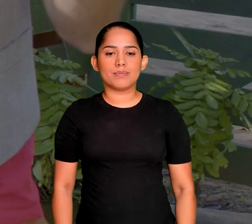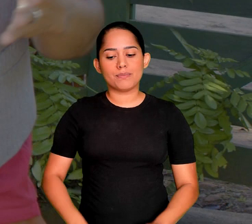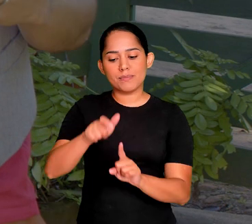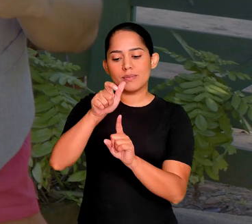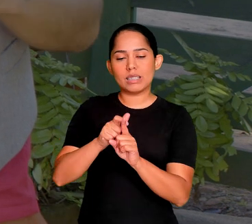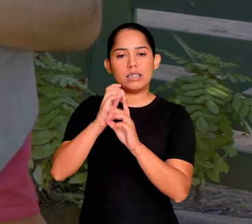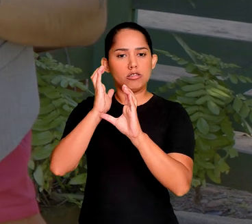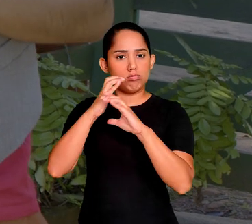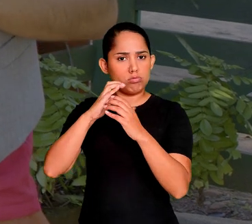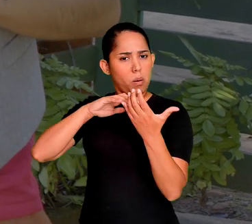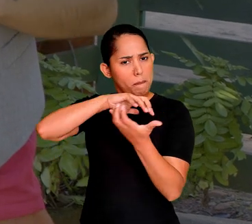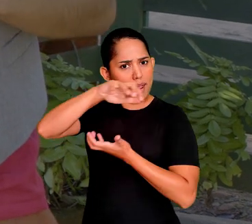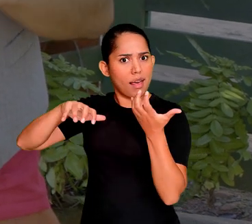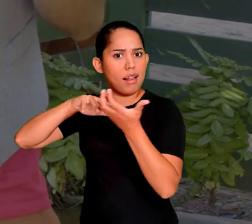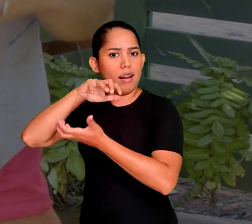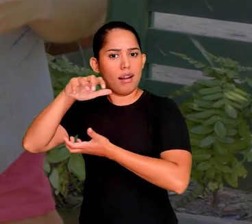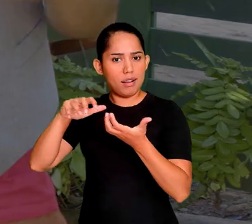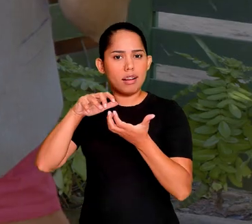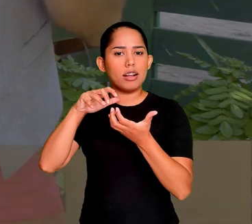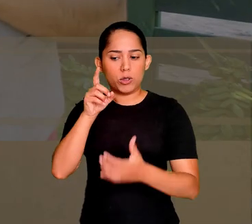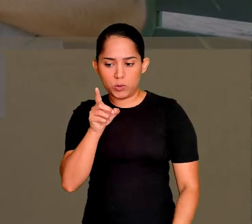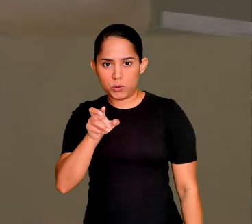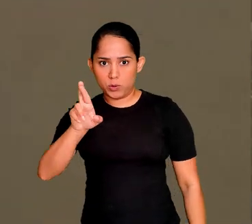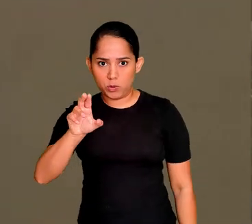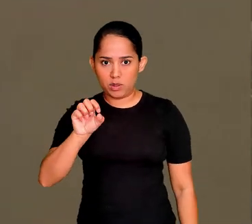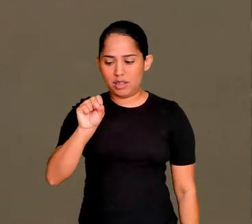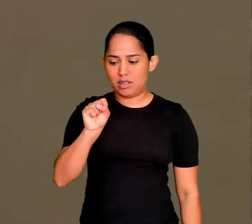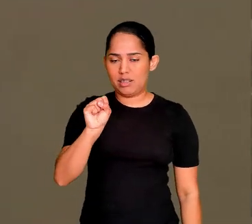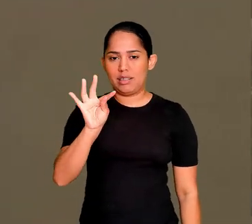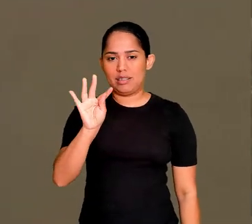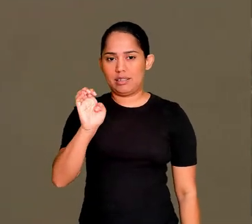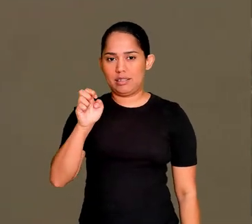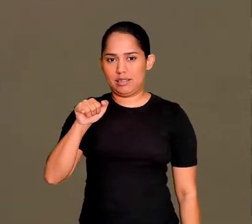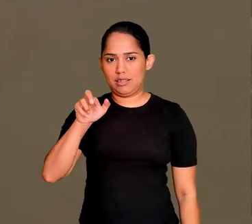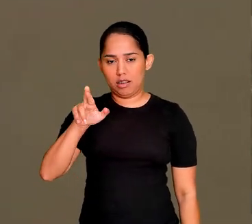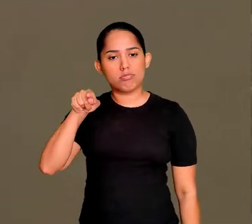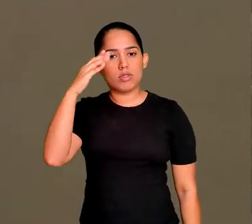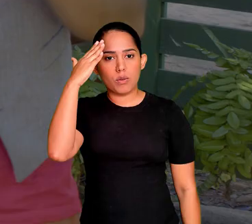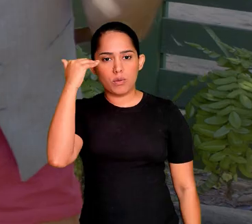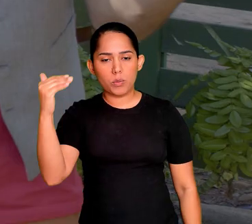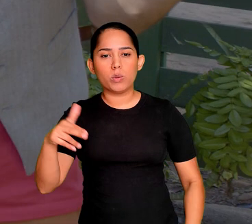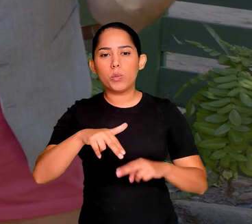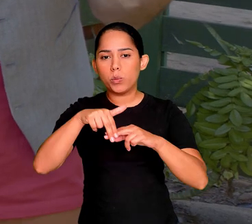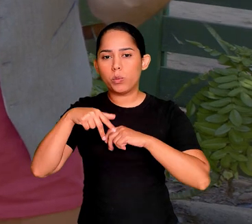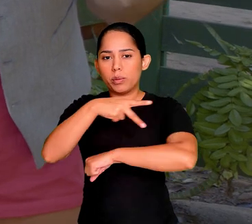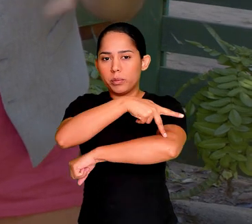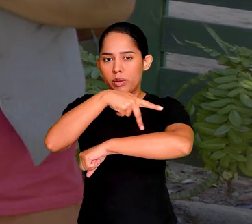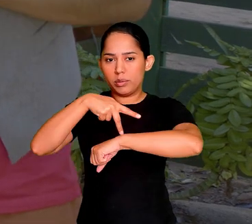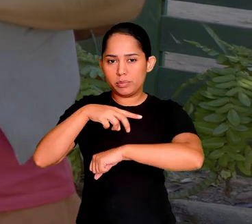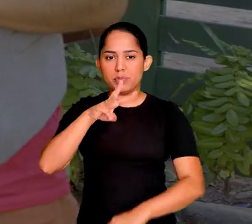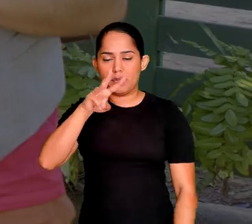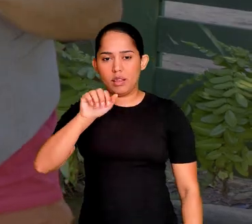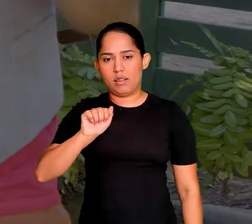Um cientista revolucionário chamado Dr. Rudolf Steiner, que é muito conhecido no mundo inteiro pela pedagogia Waldorf e